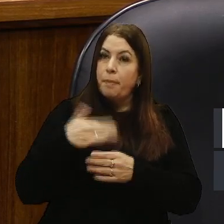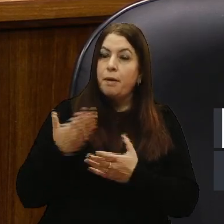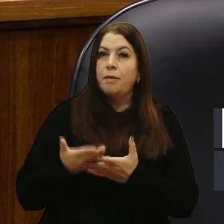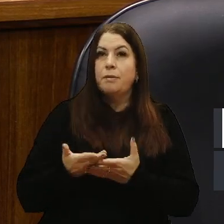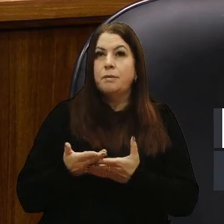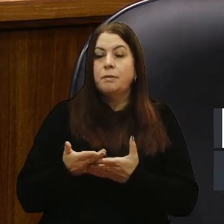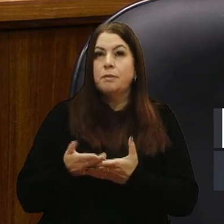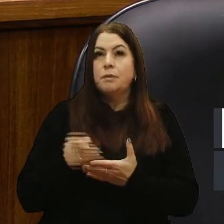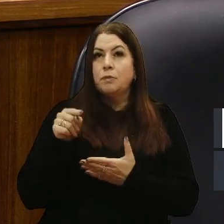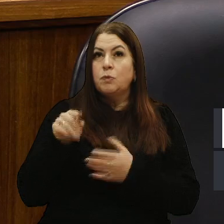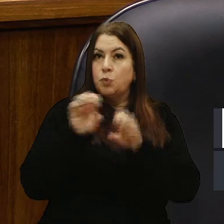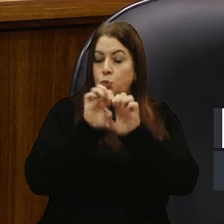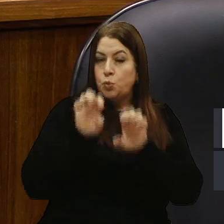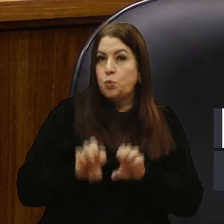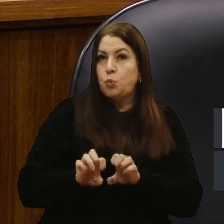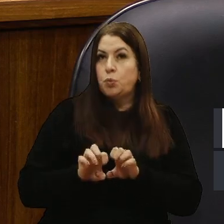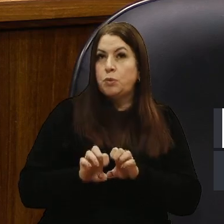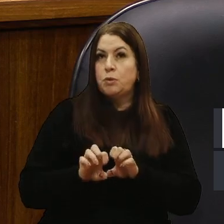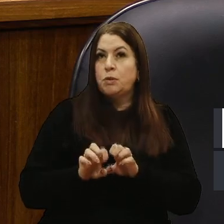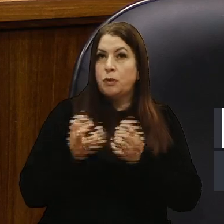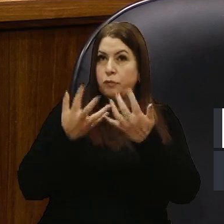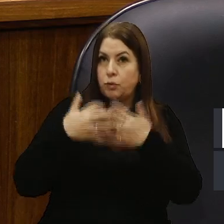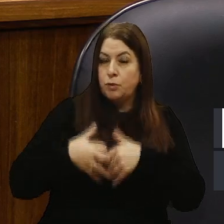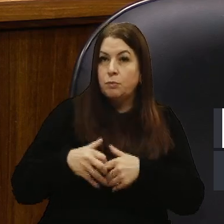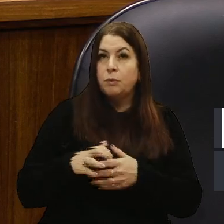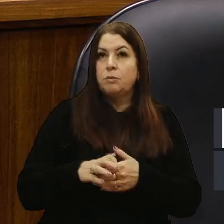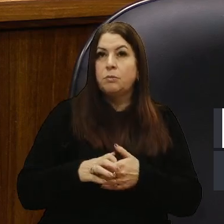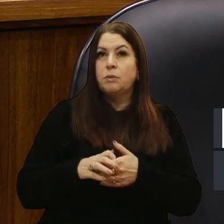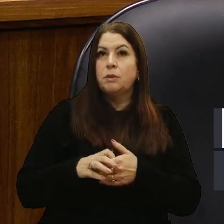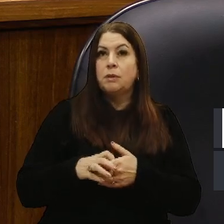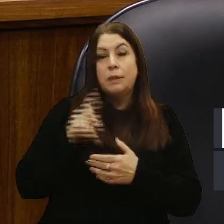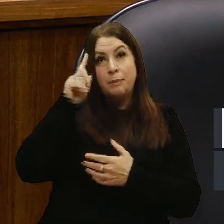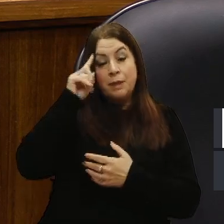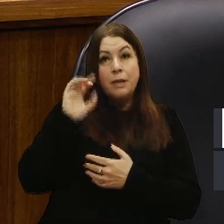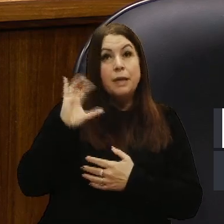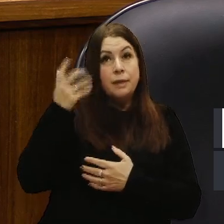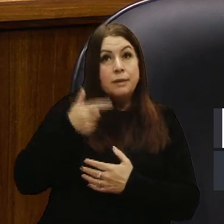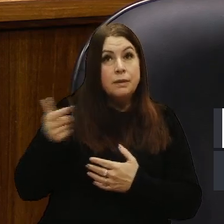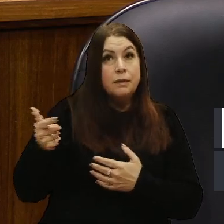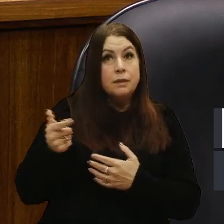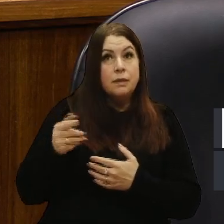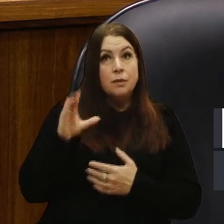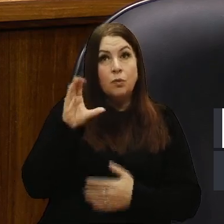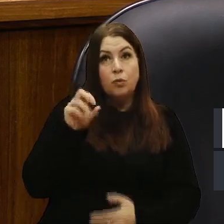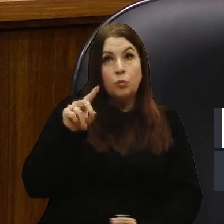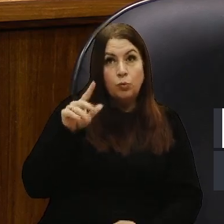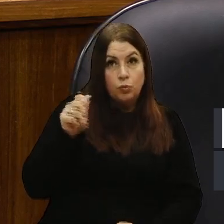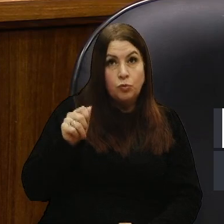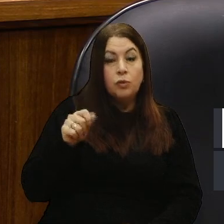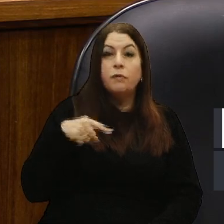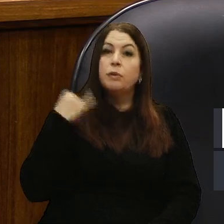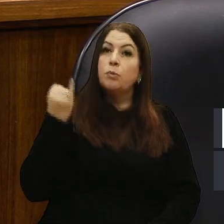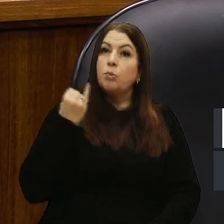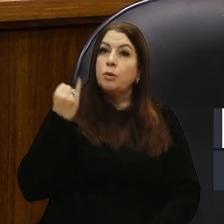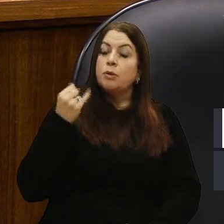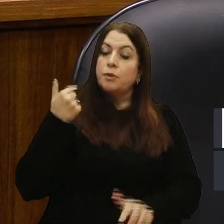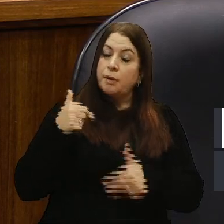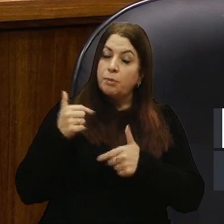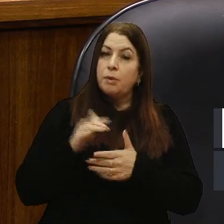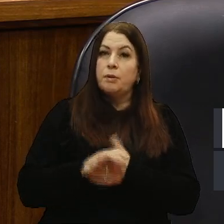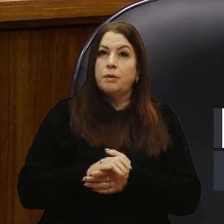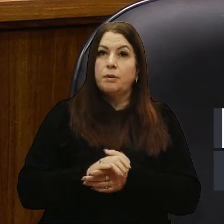mais estrutura de funcionamento e de decisão ao CONDICA, que faz um importante